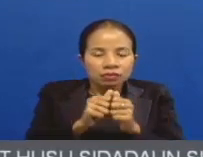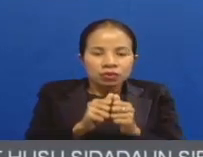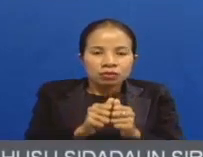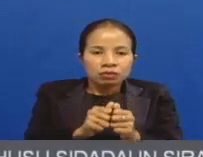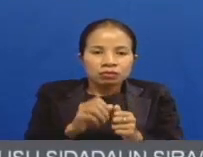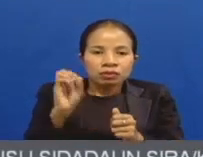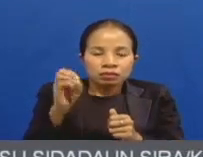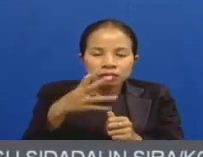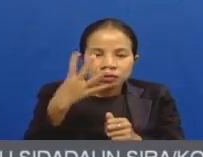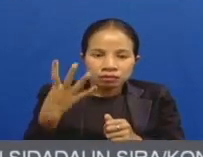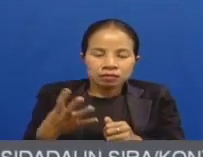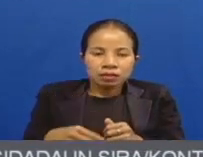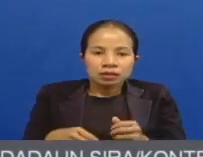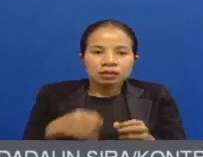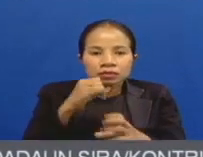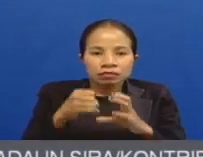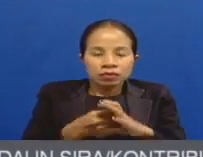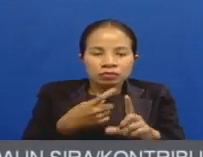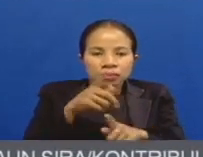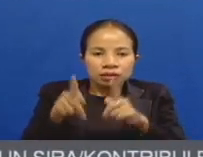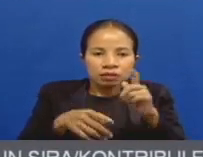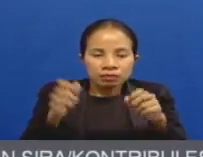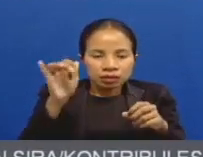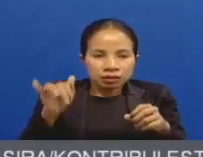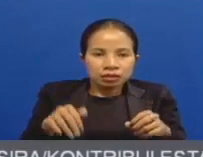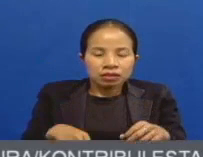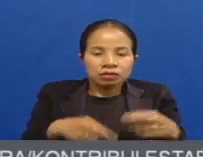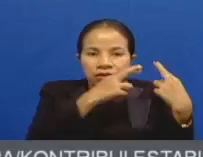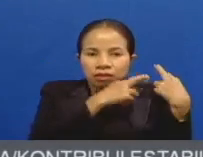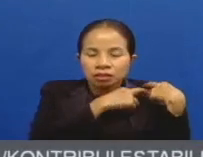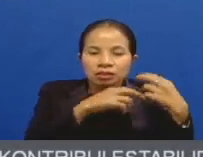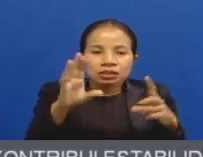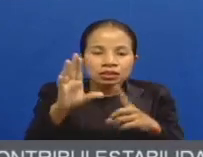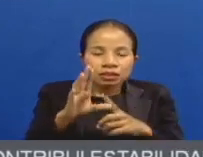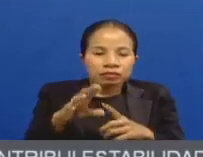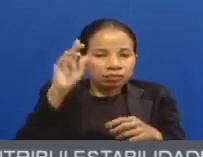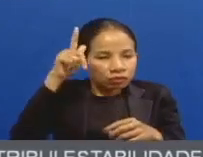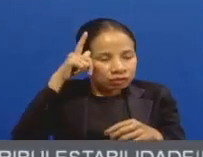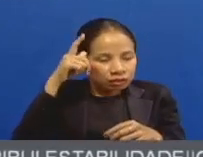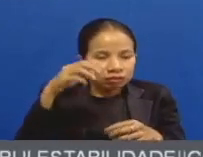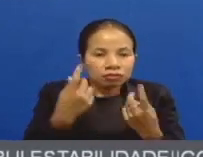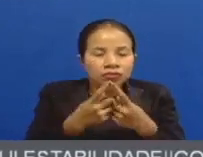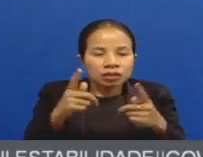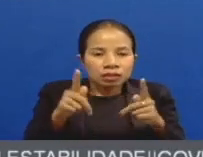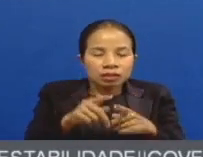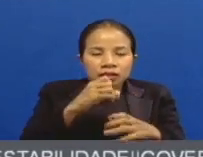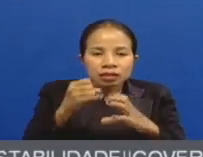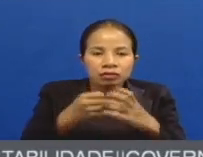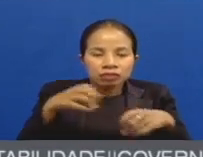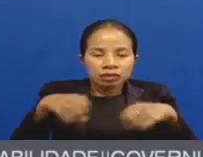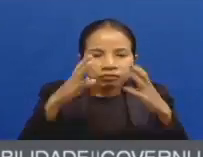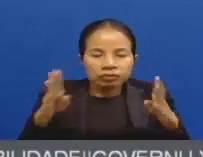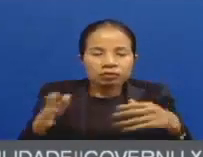nulo recinhat, nebe envolve russi entidade sira, ho cargo chefia, cargo político, empresário, inclui